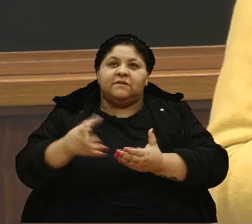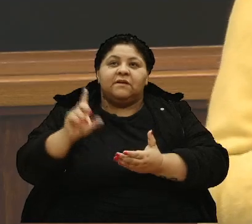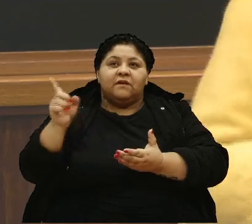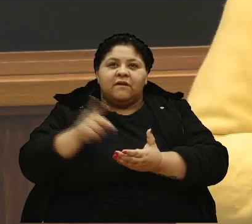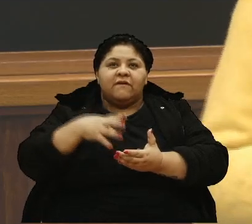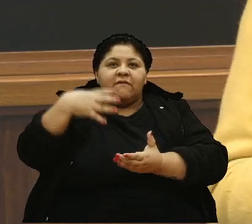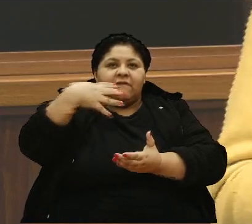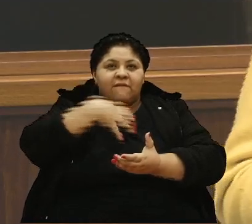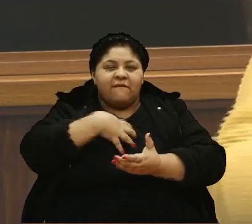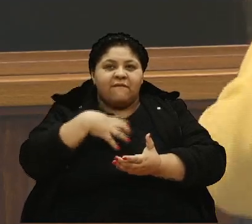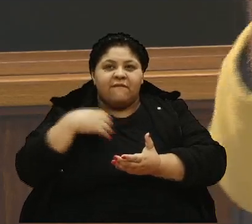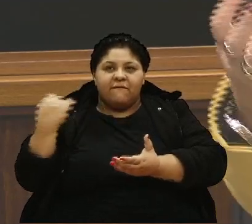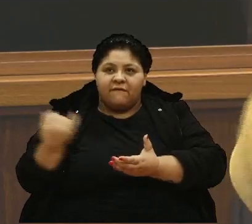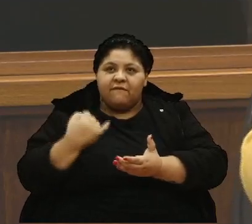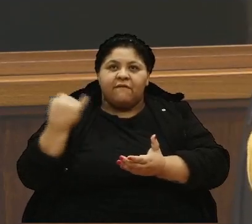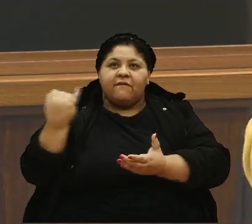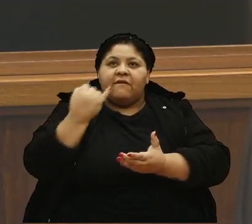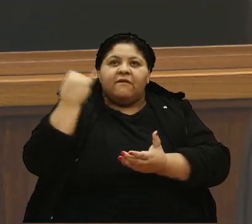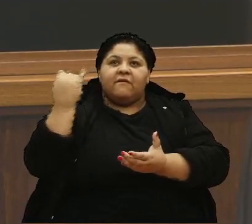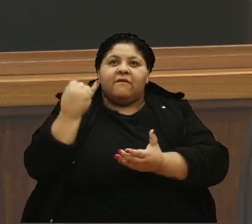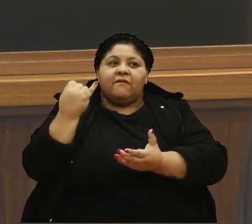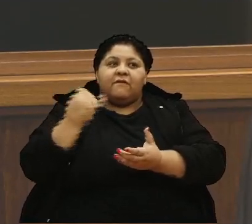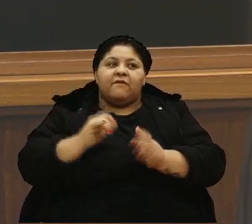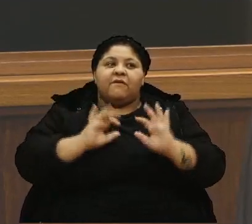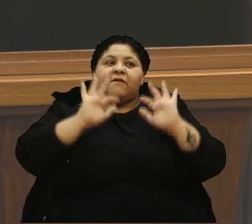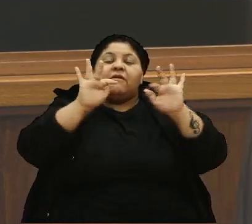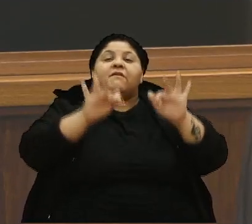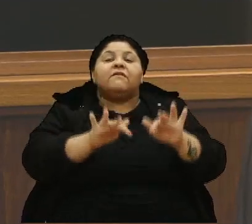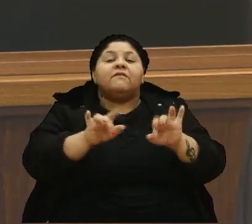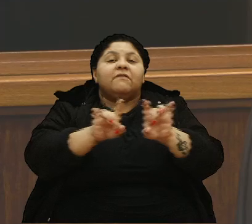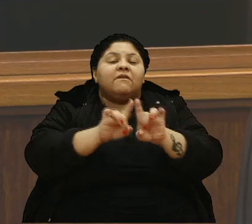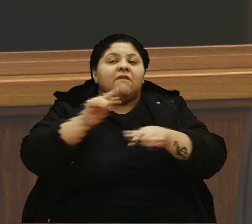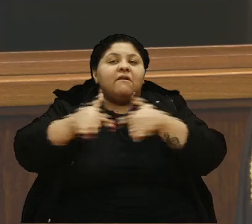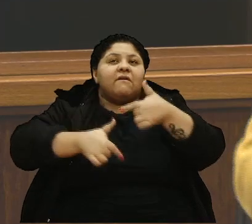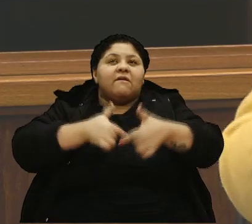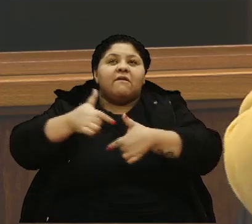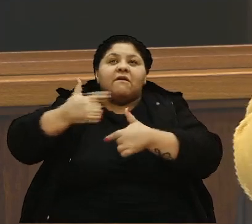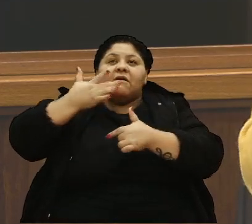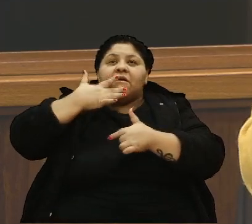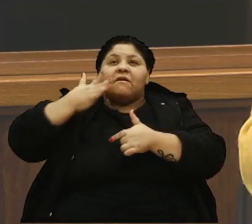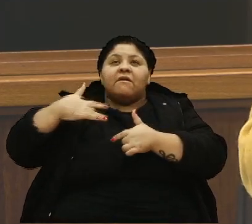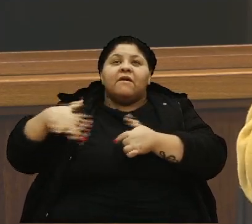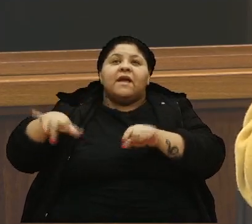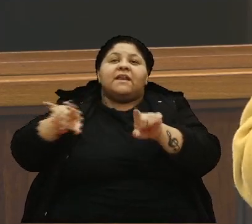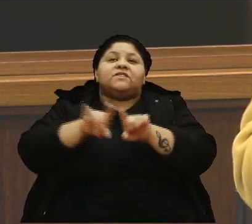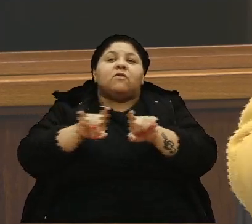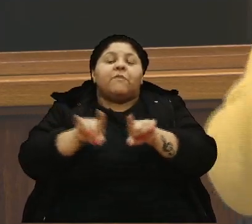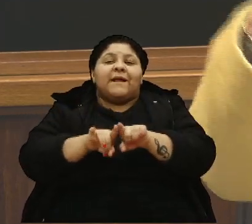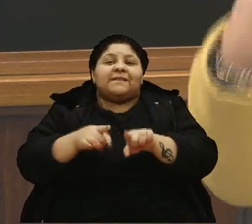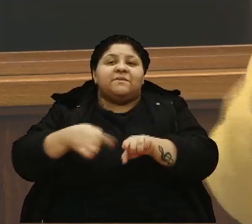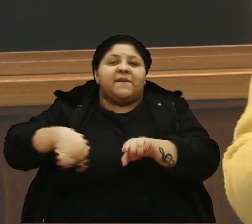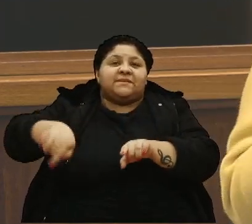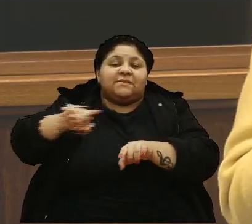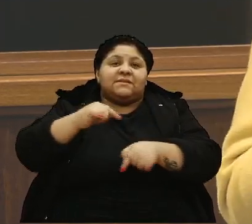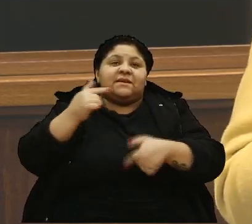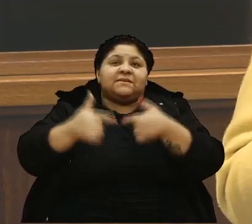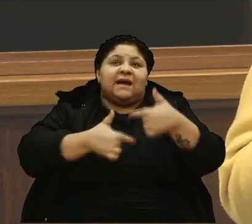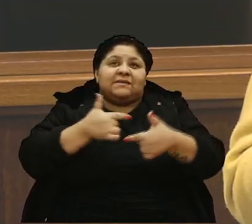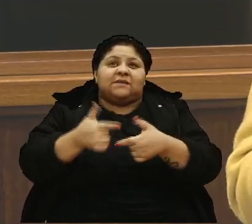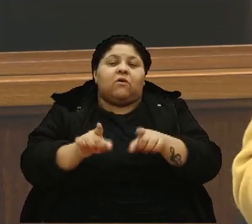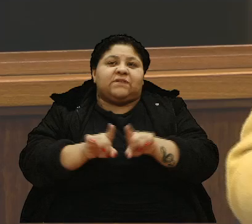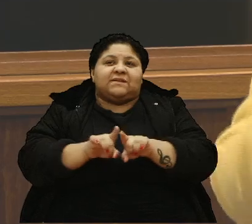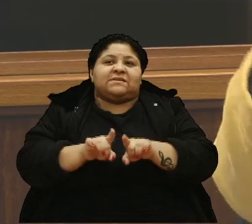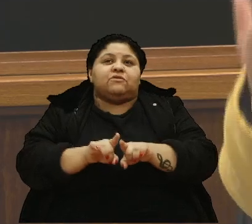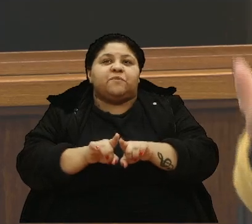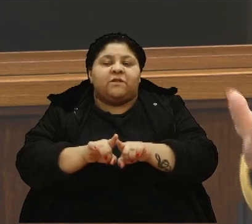forma muito importante de combater o trabalho infantil também, porque esses jovens aprendizes, a partir dos